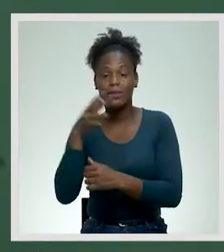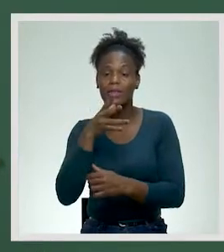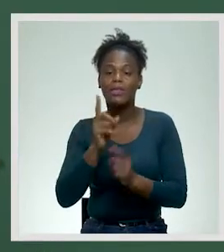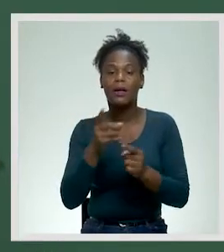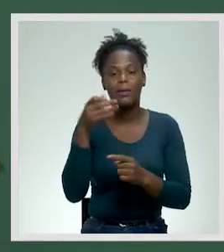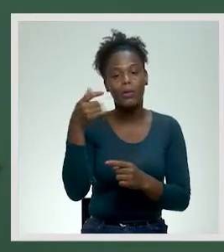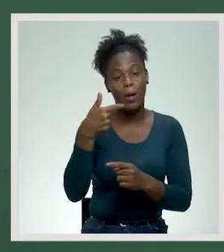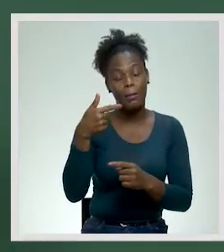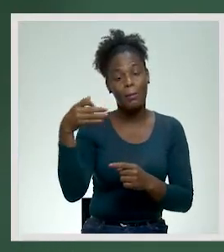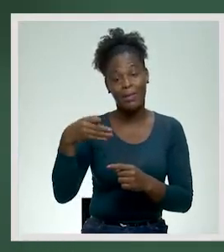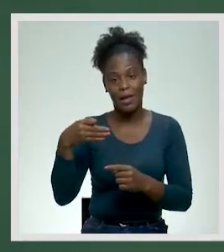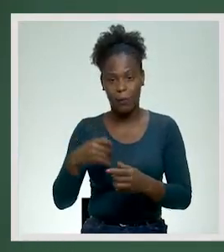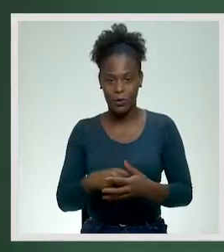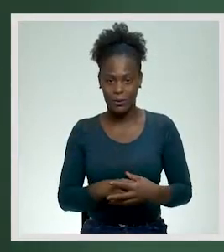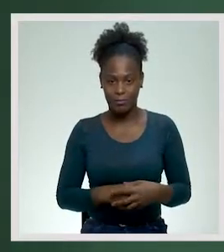teorema de Pitágoras.